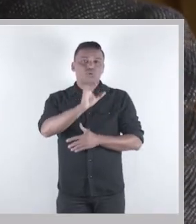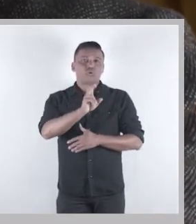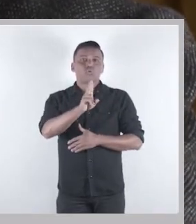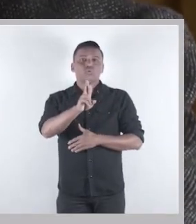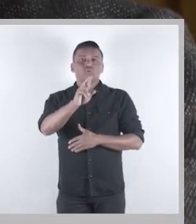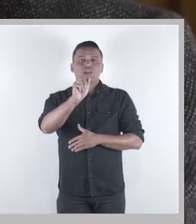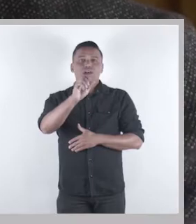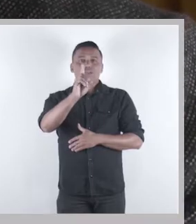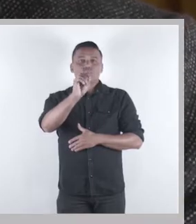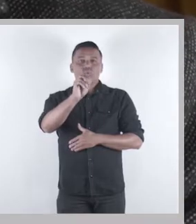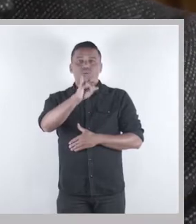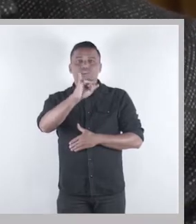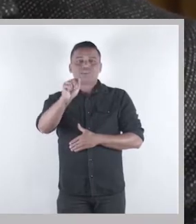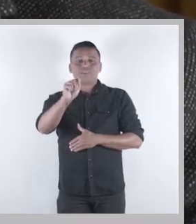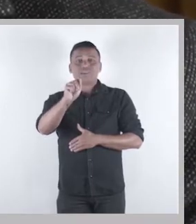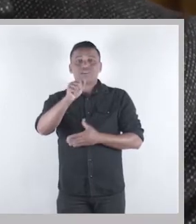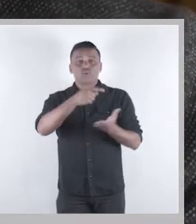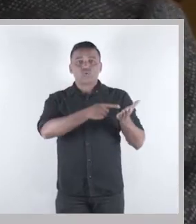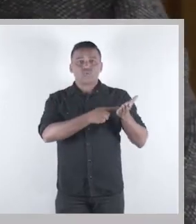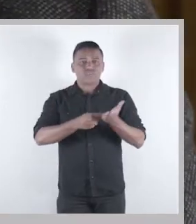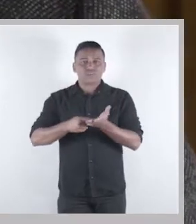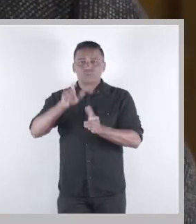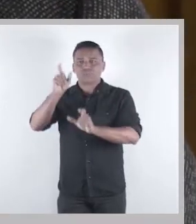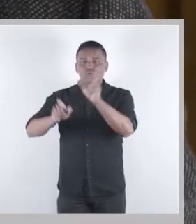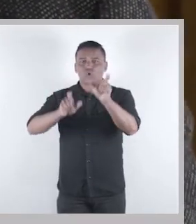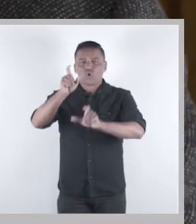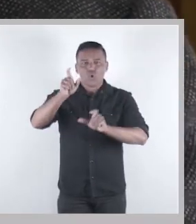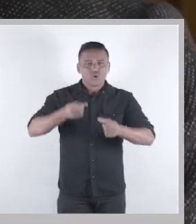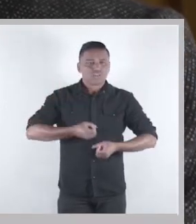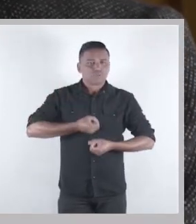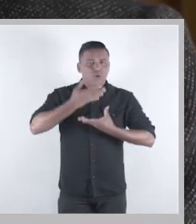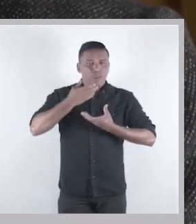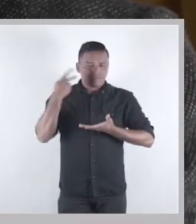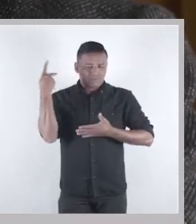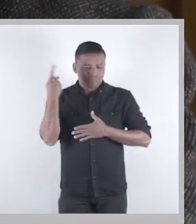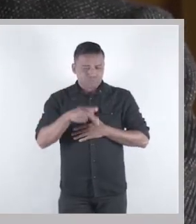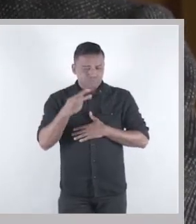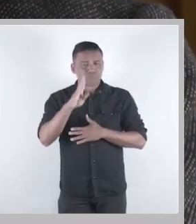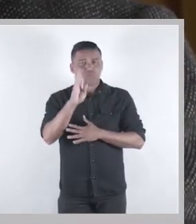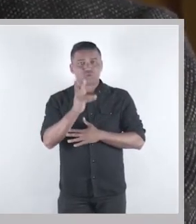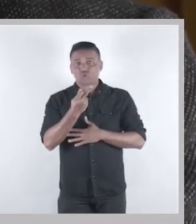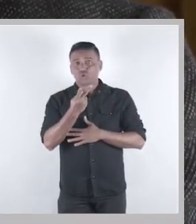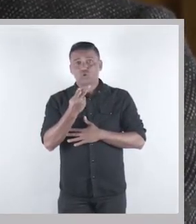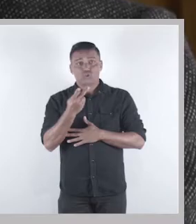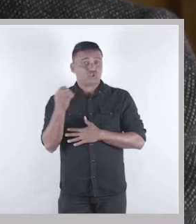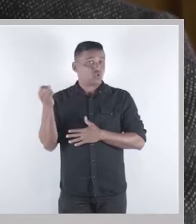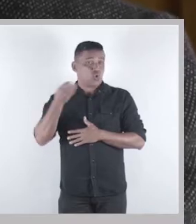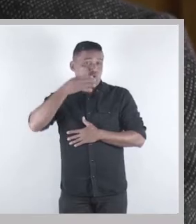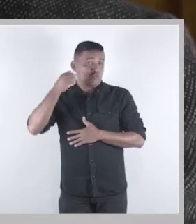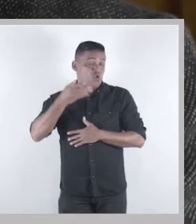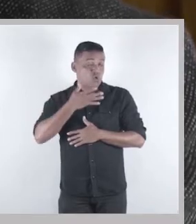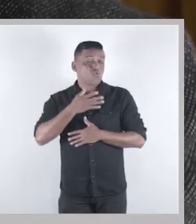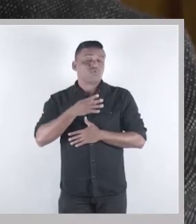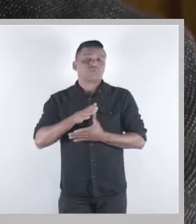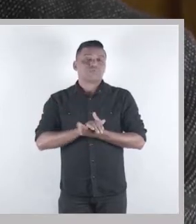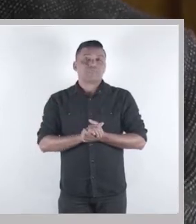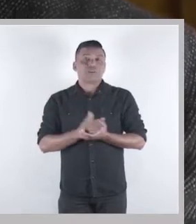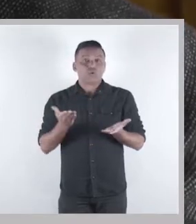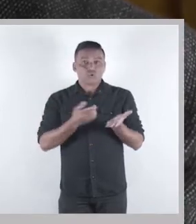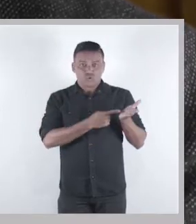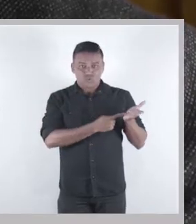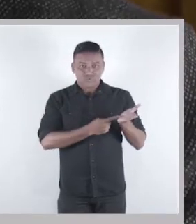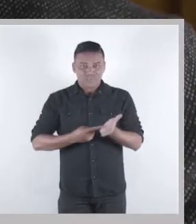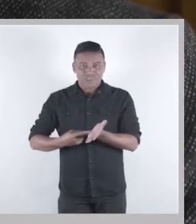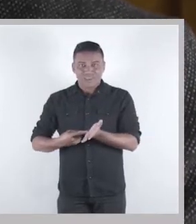conhecer muitos poetas novos é é dois por exemplo é o conde de até hoje eles não mandaram que o César gilsev Eu gosto